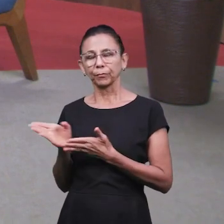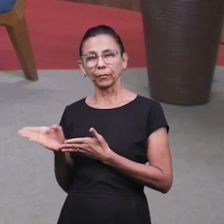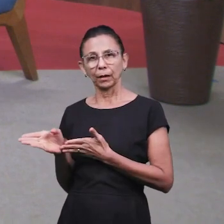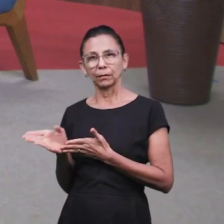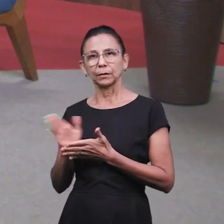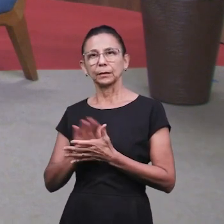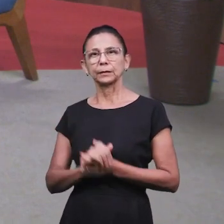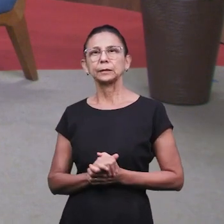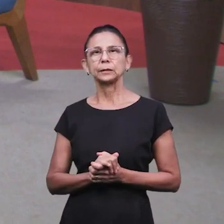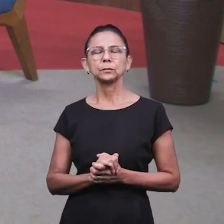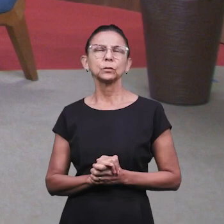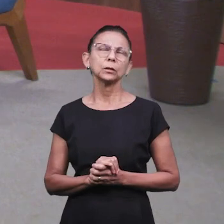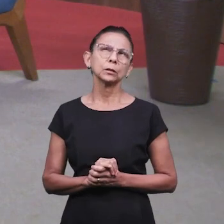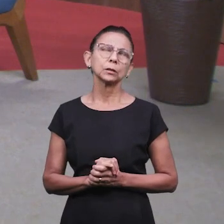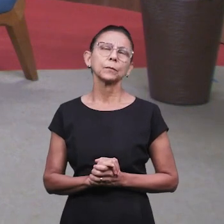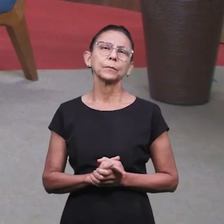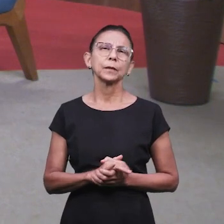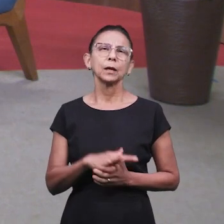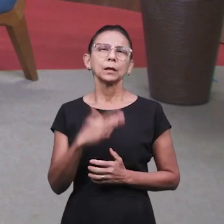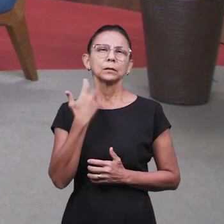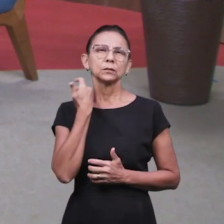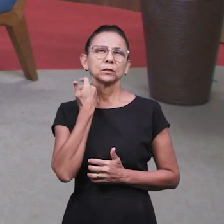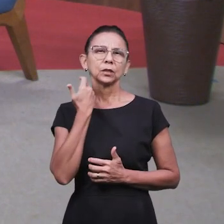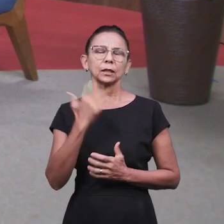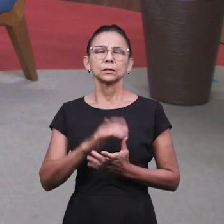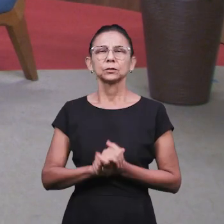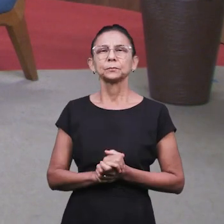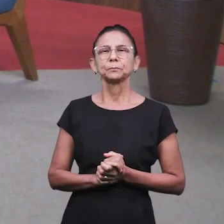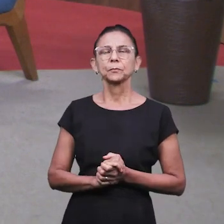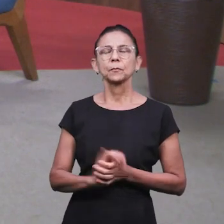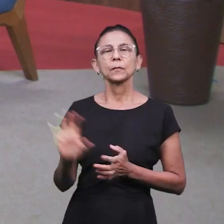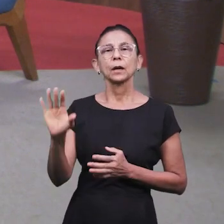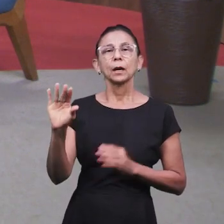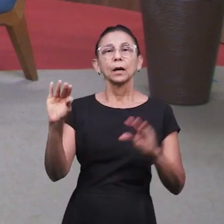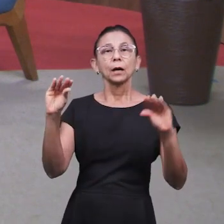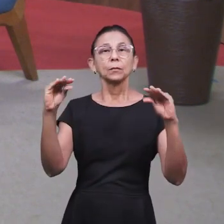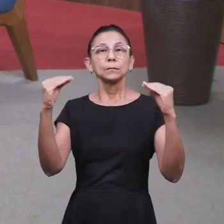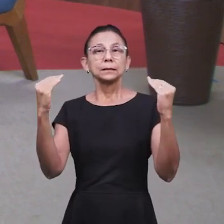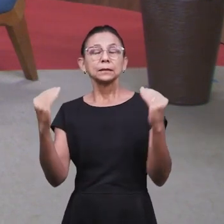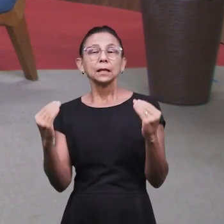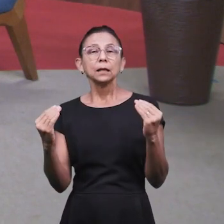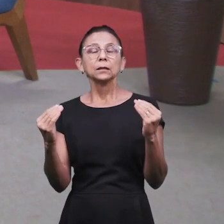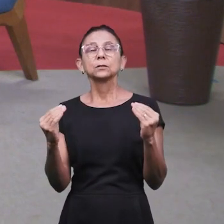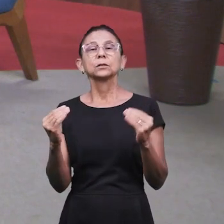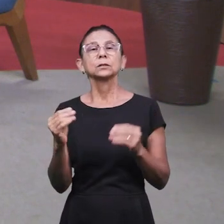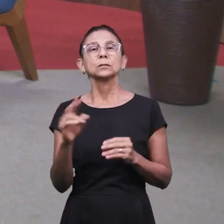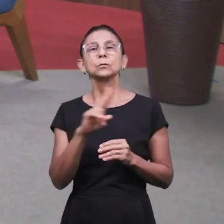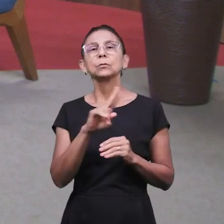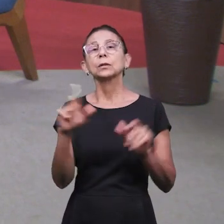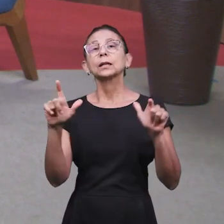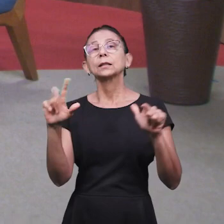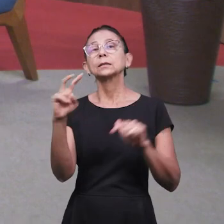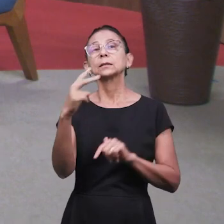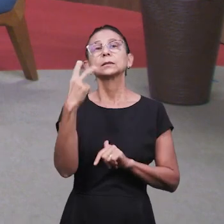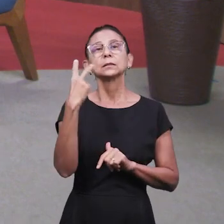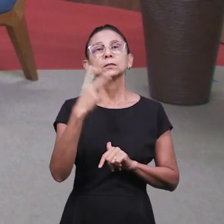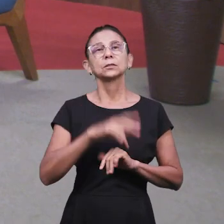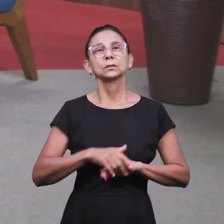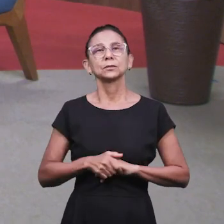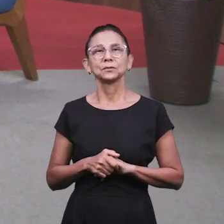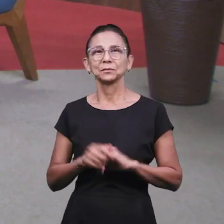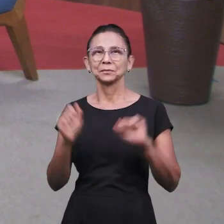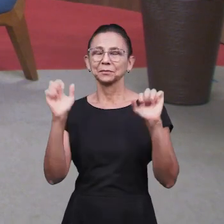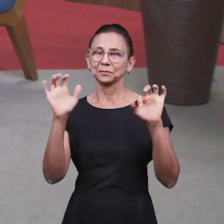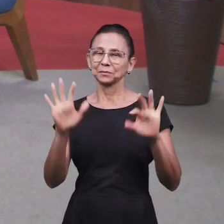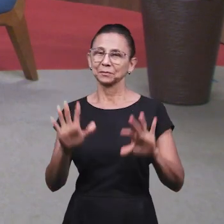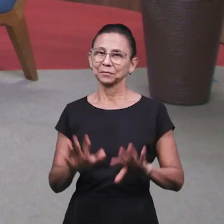chat coloque uma mensagem para nós, coloque o seu nome, fale de onde que você está nos assistindo. Será uma bênção para a gente saber